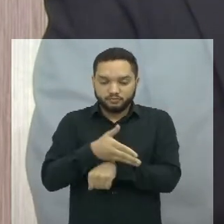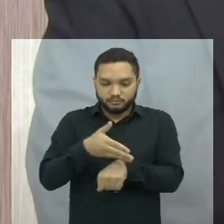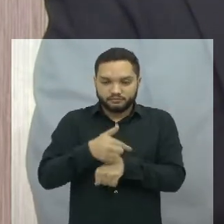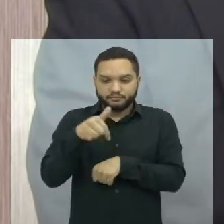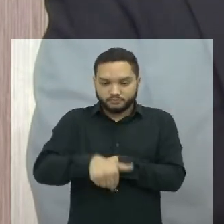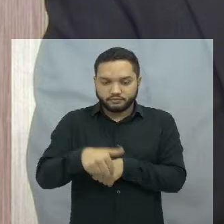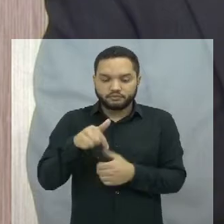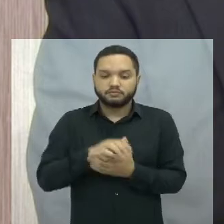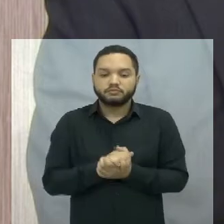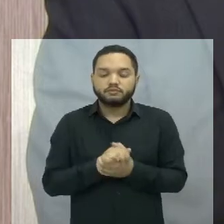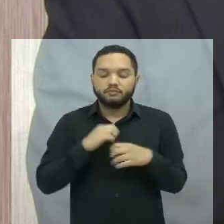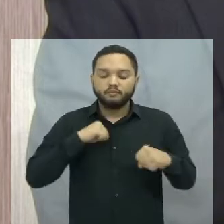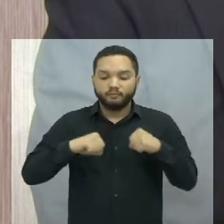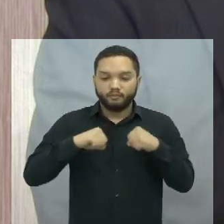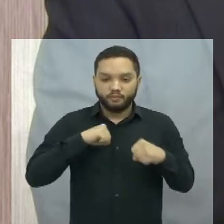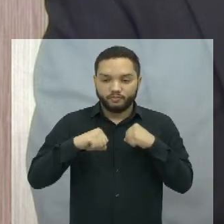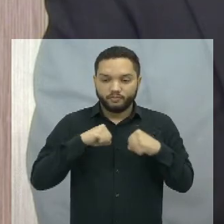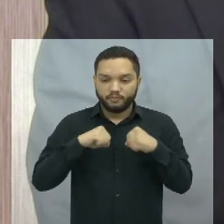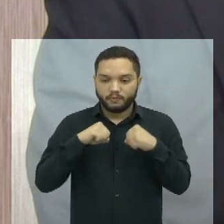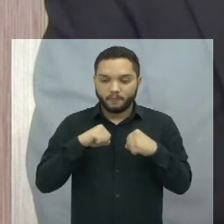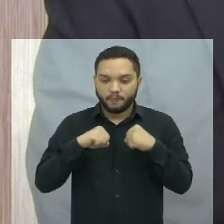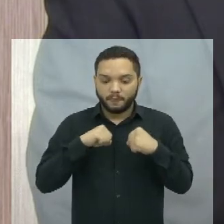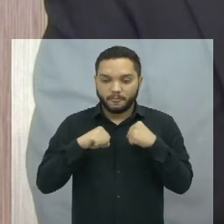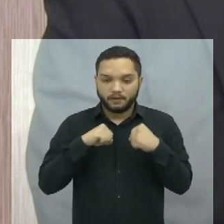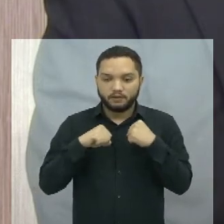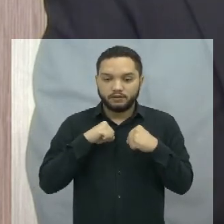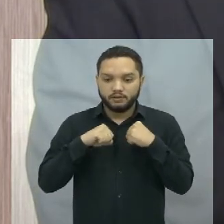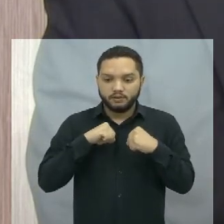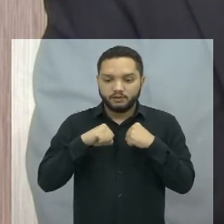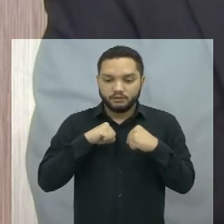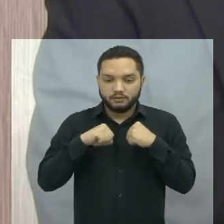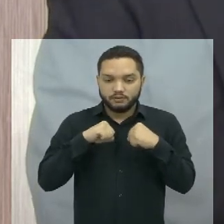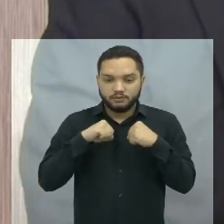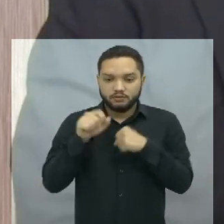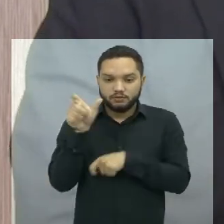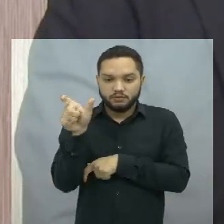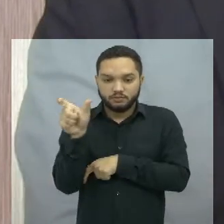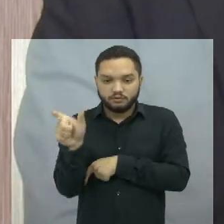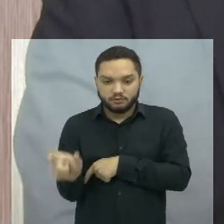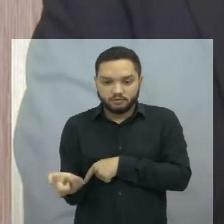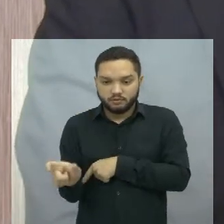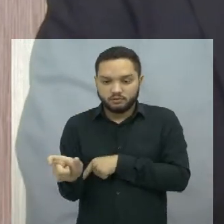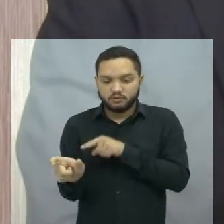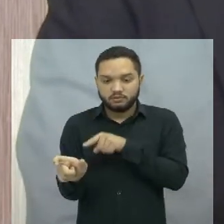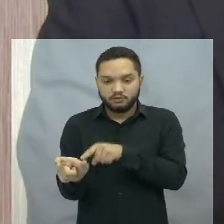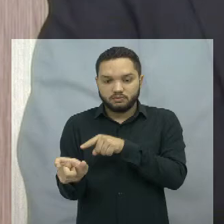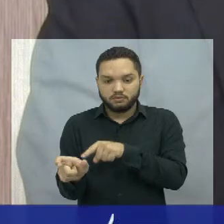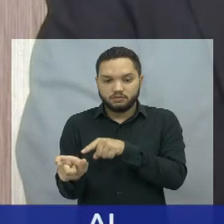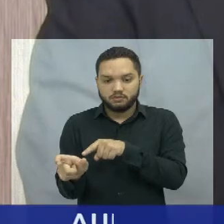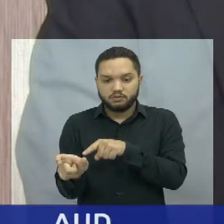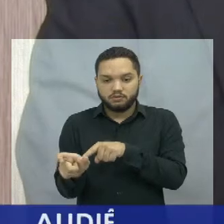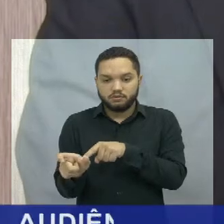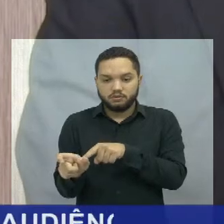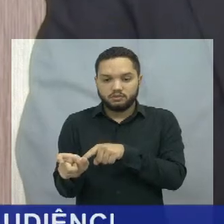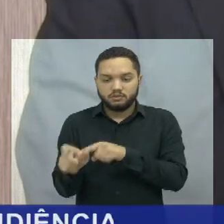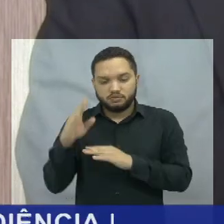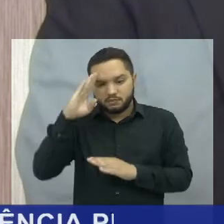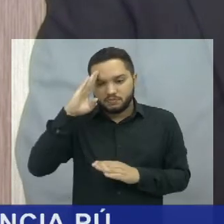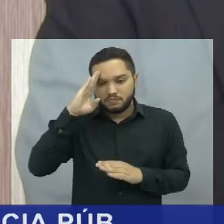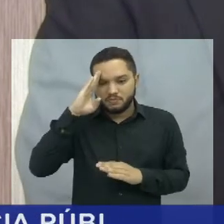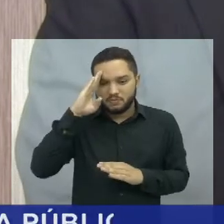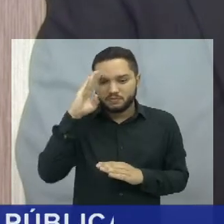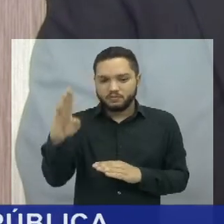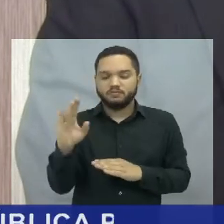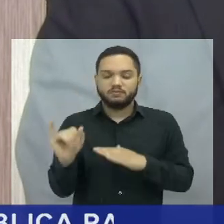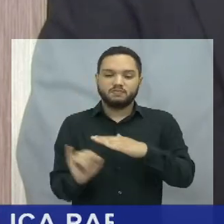participaram do debate, na figura de uma entidade essencial para a nossa cidade, especialmente